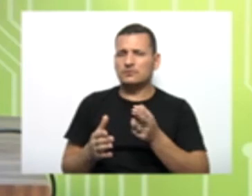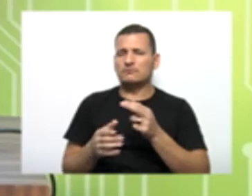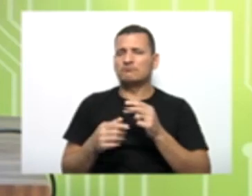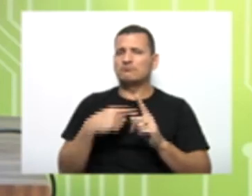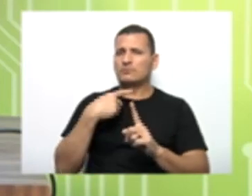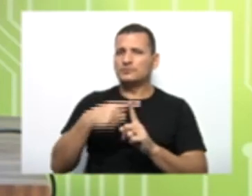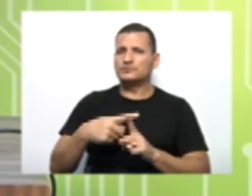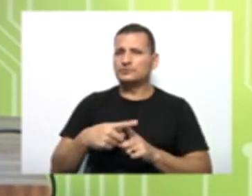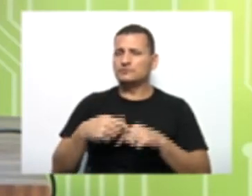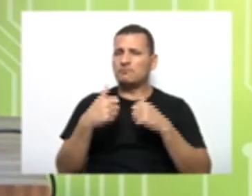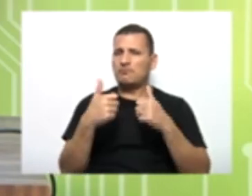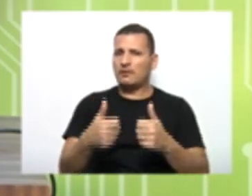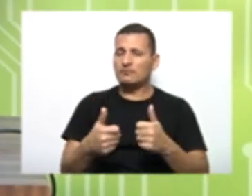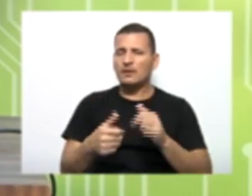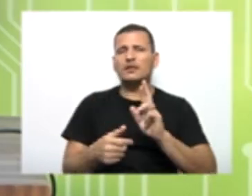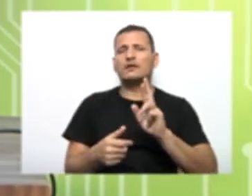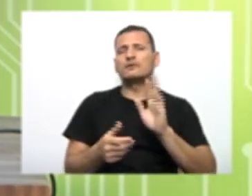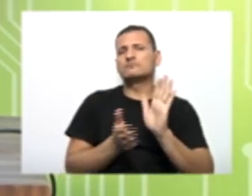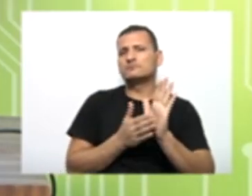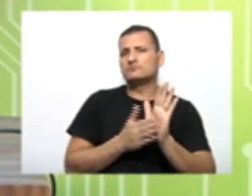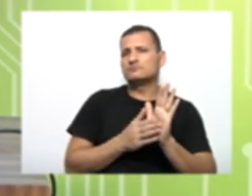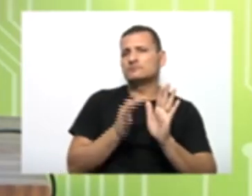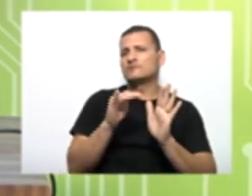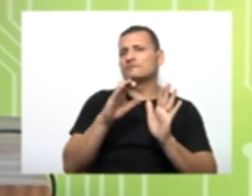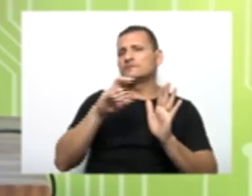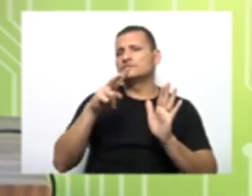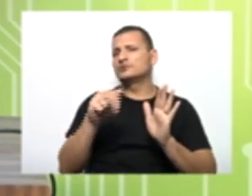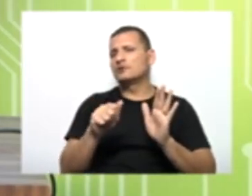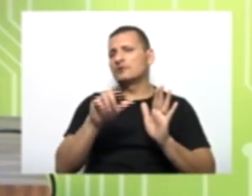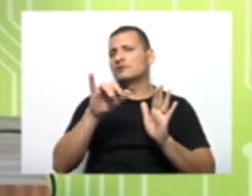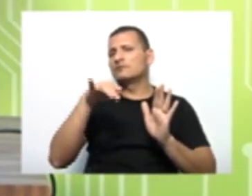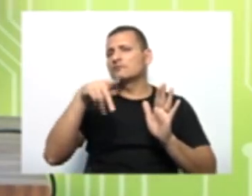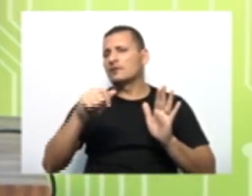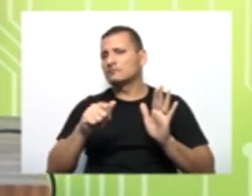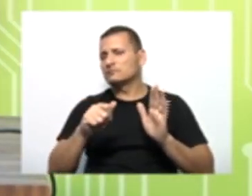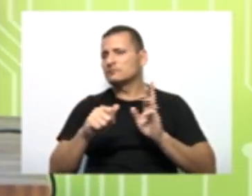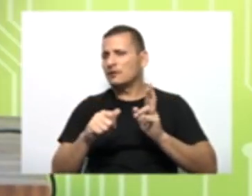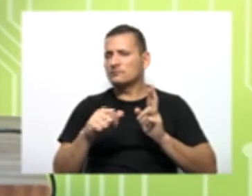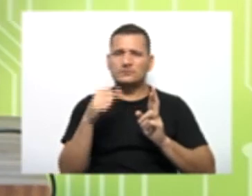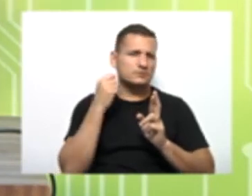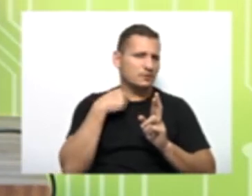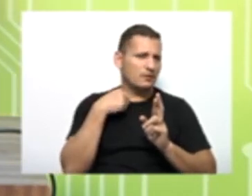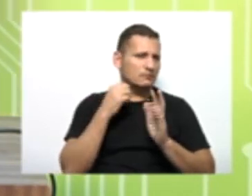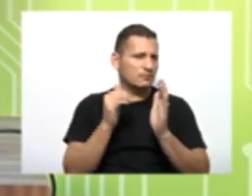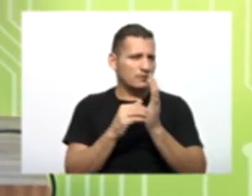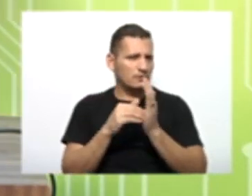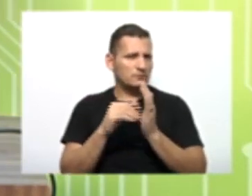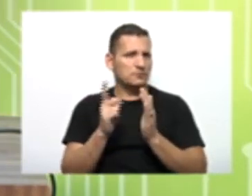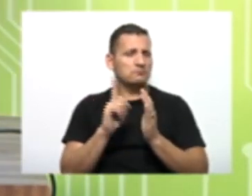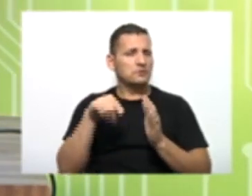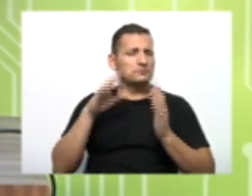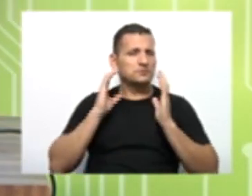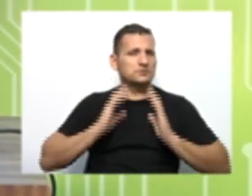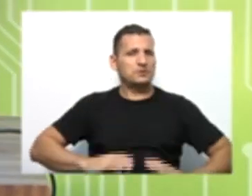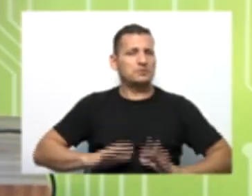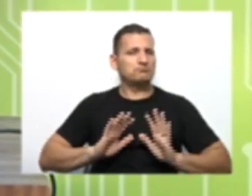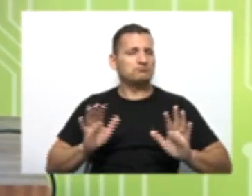das cooperativas para os associados, orçamento participativo, que é quando o Estado convida